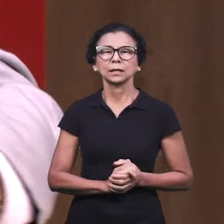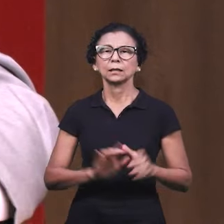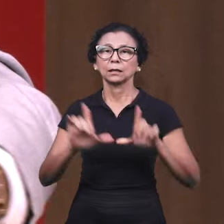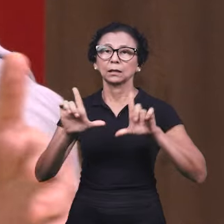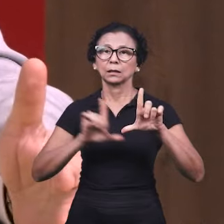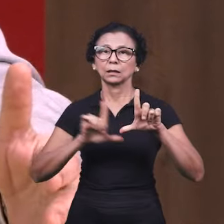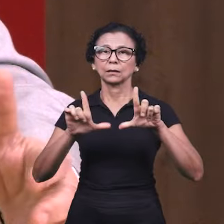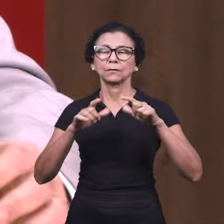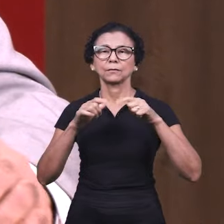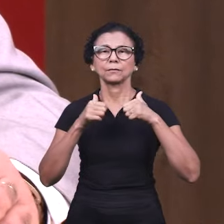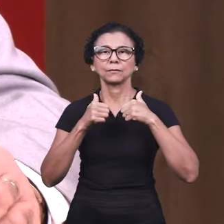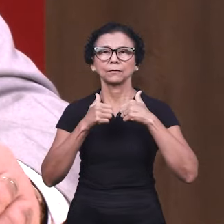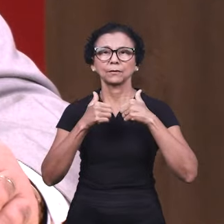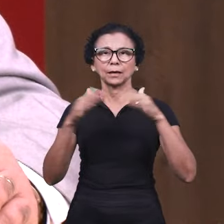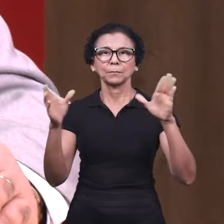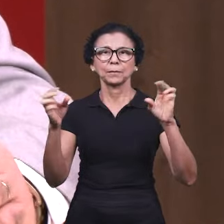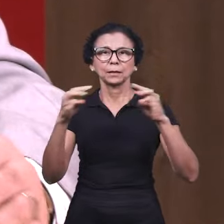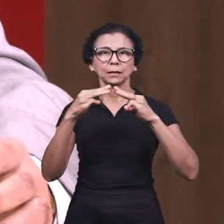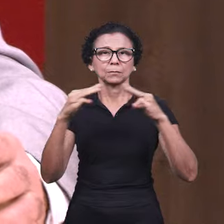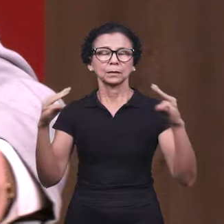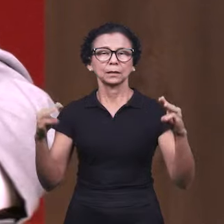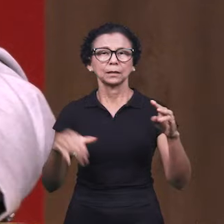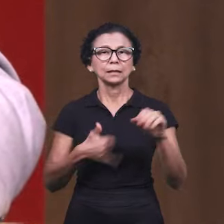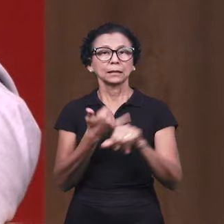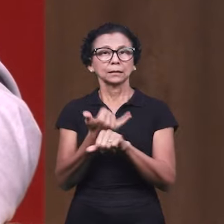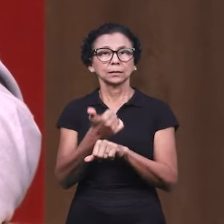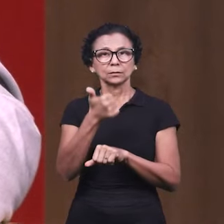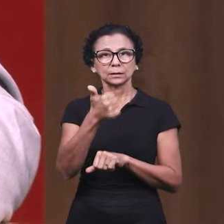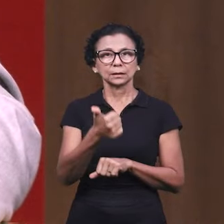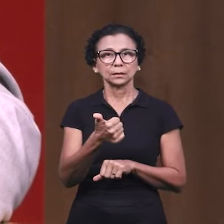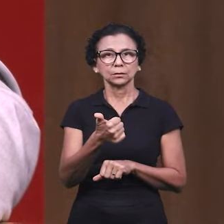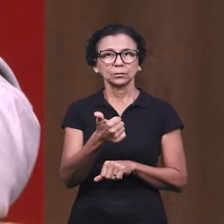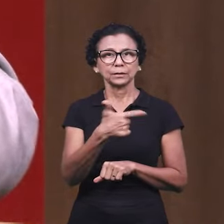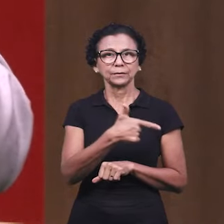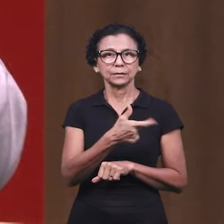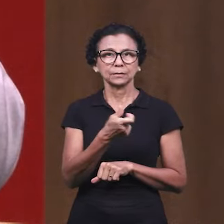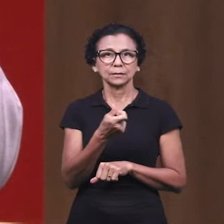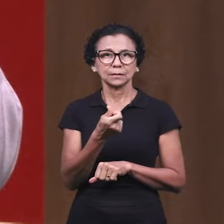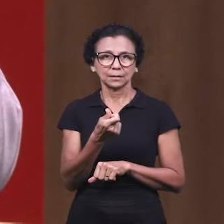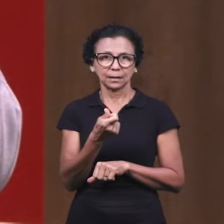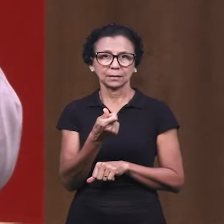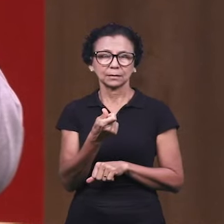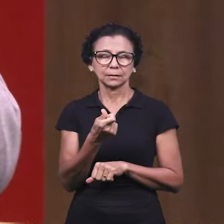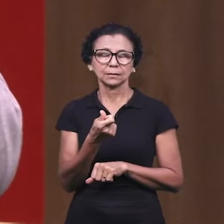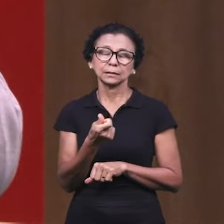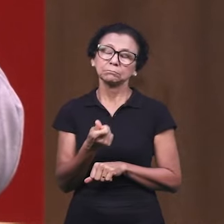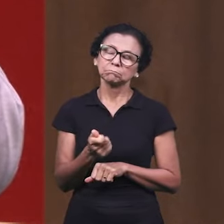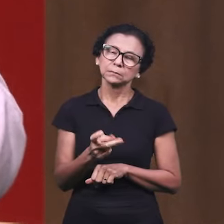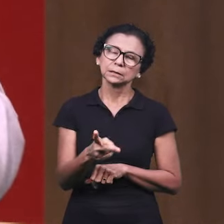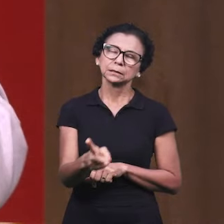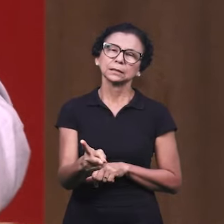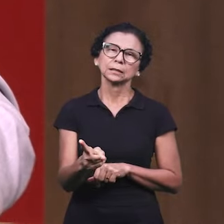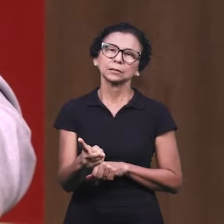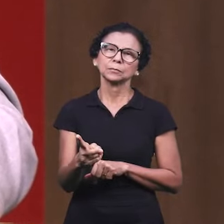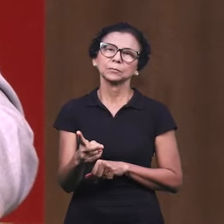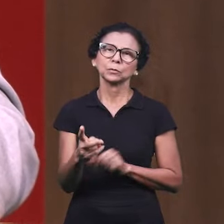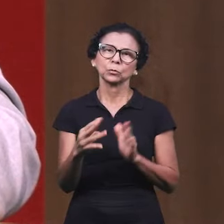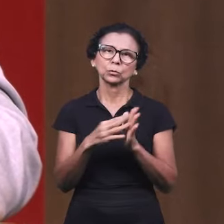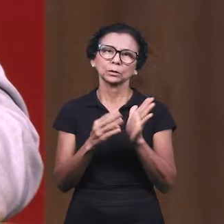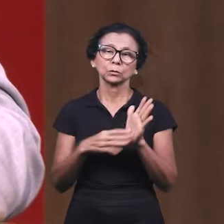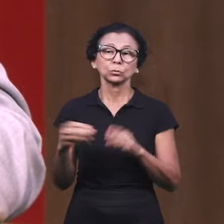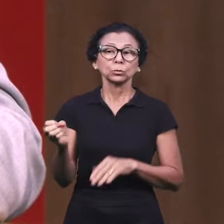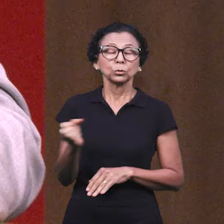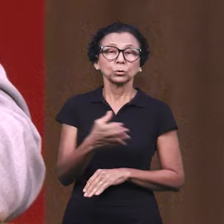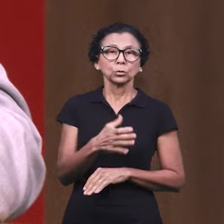né Sistema de transmissão aberto via satélite canal 126 mas com um sempre um programa inédito às